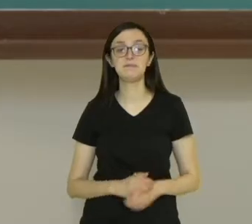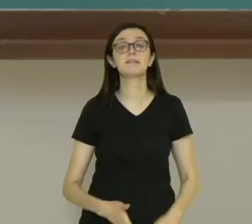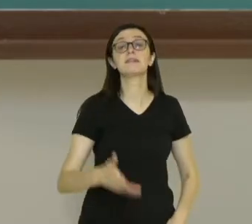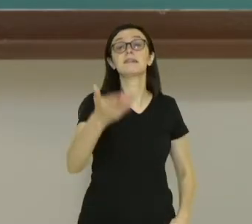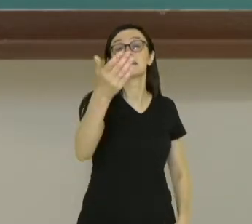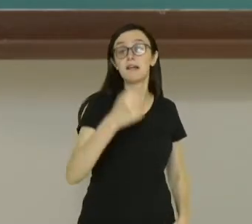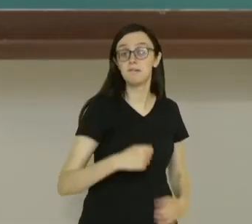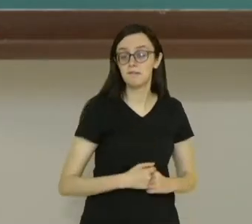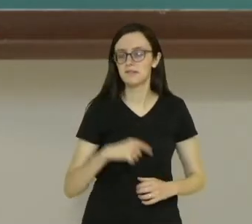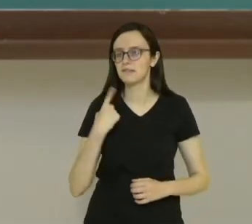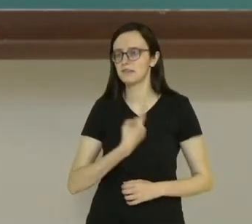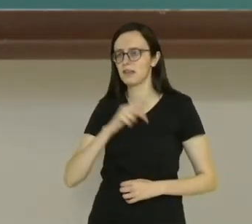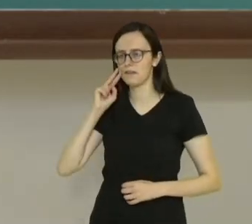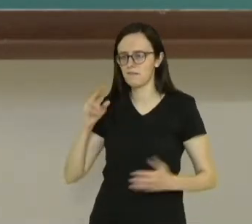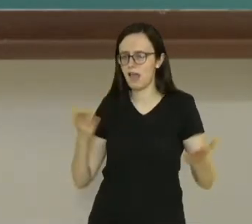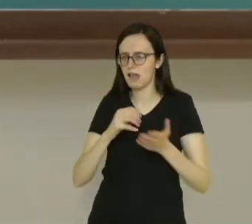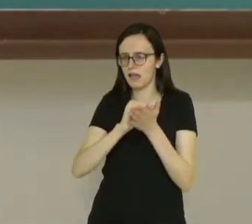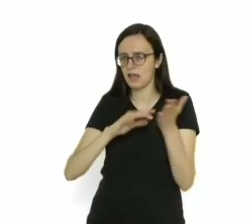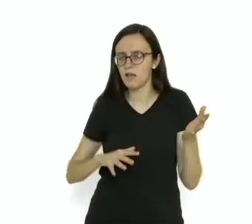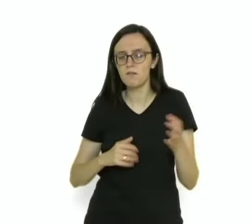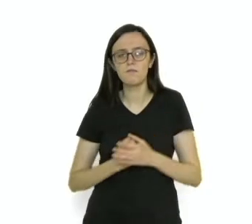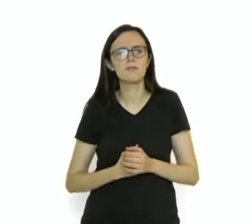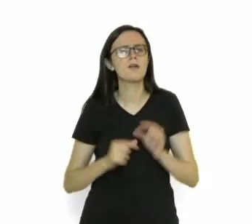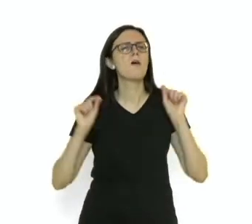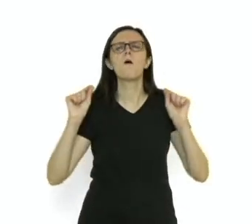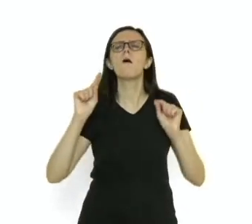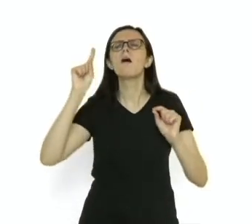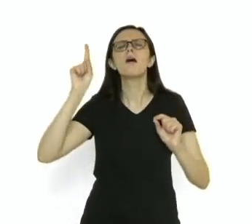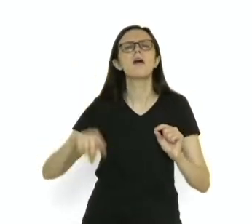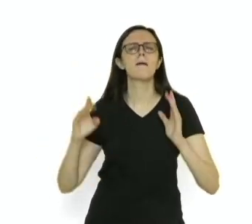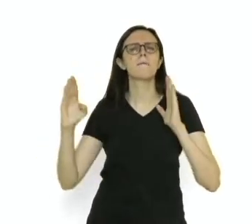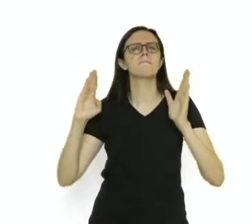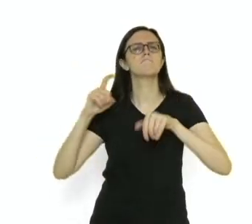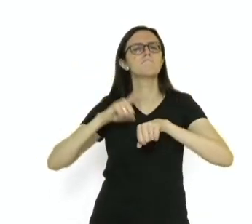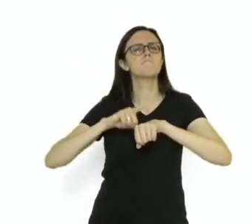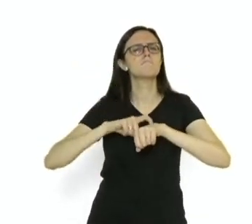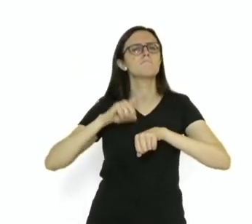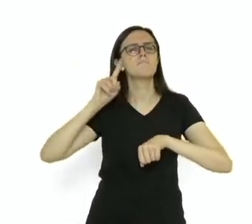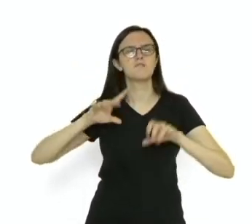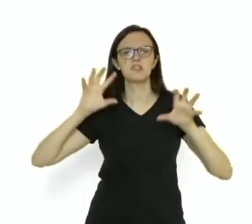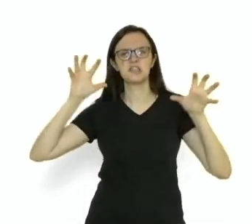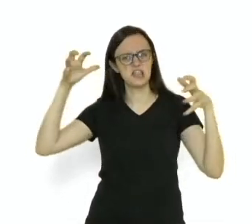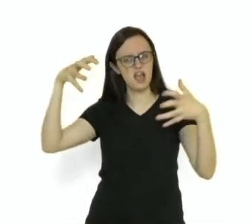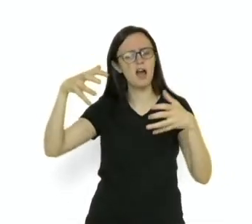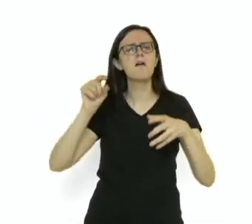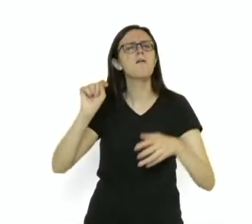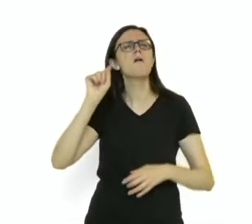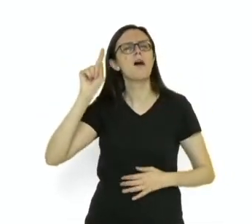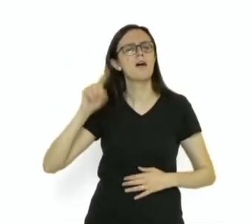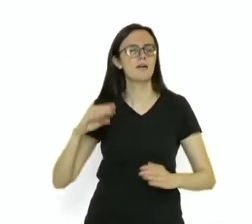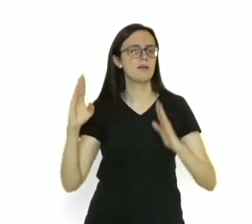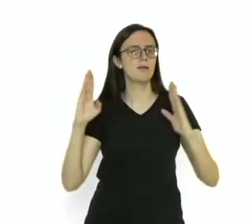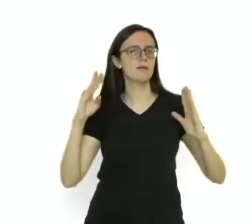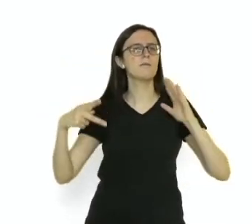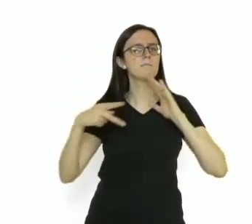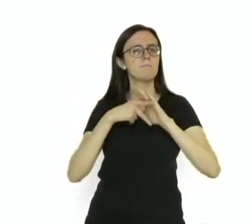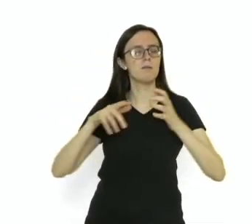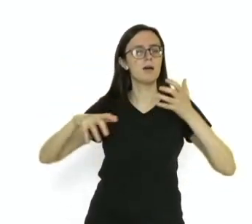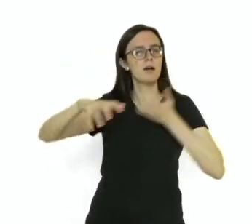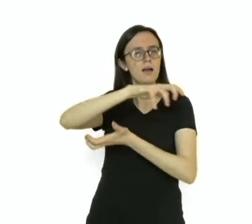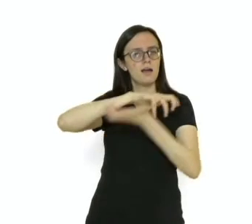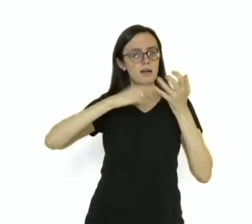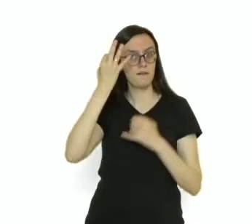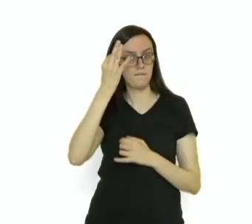Então, pessoal, vamos dar uma olhada nessa atividade? O que foi o período denominado terror, ocorrido durante o processo